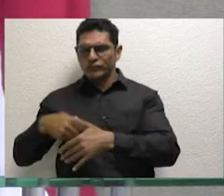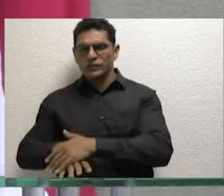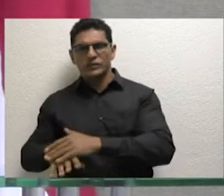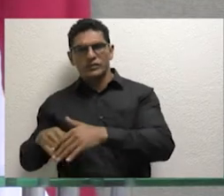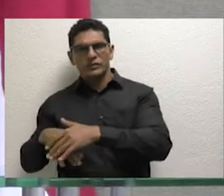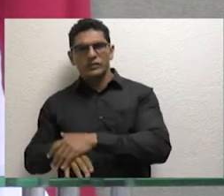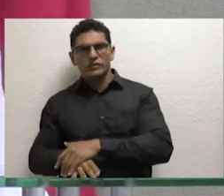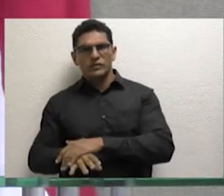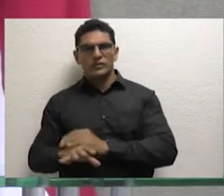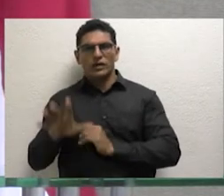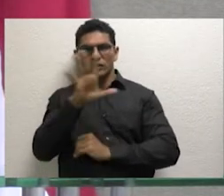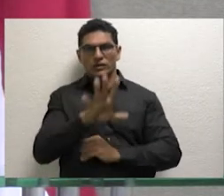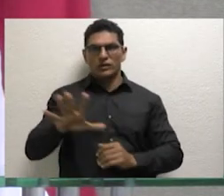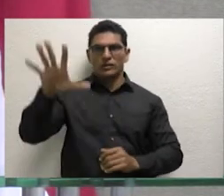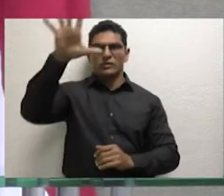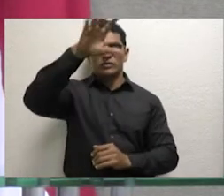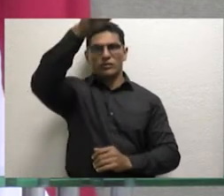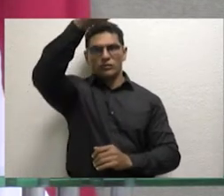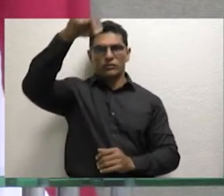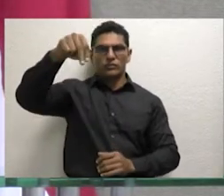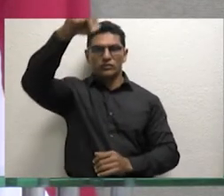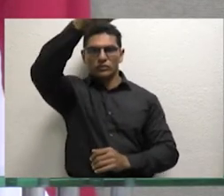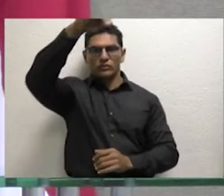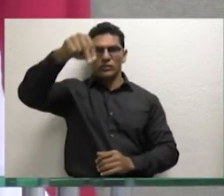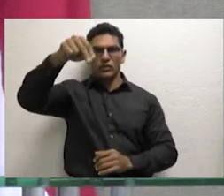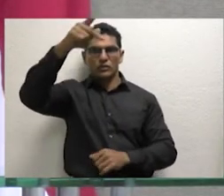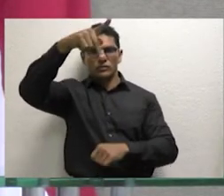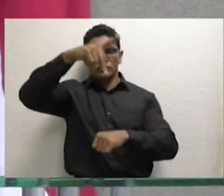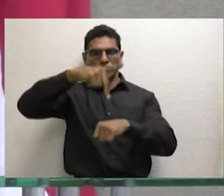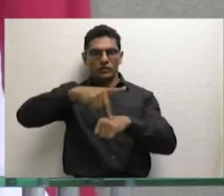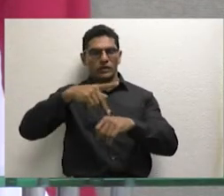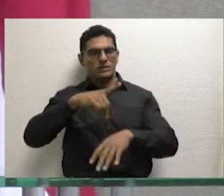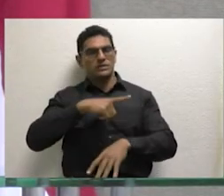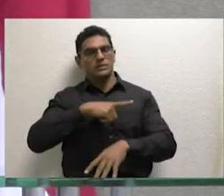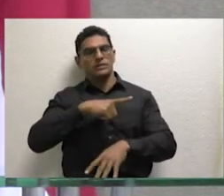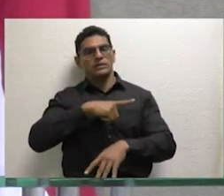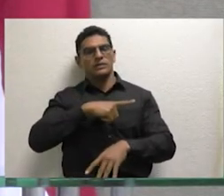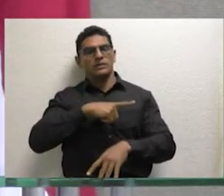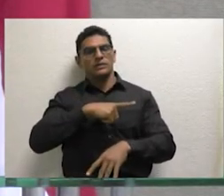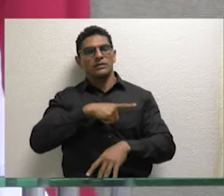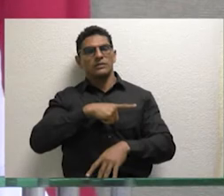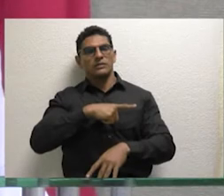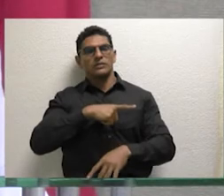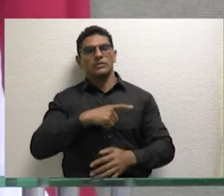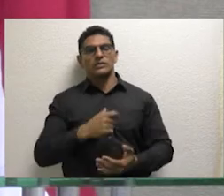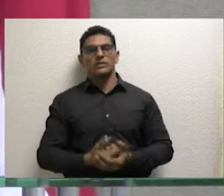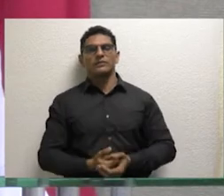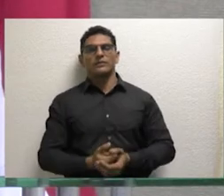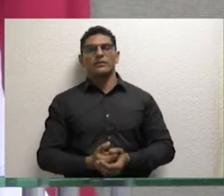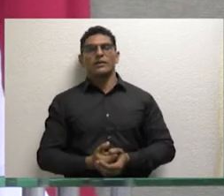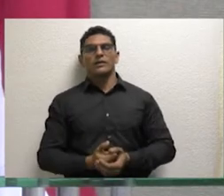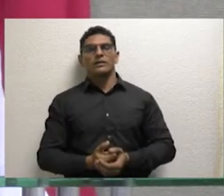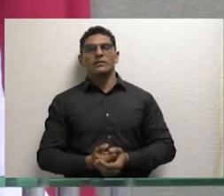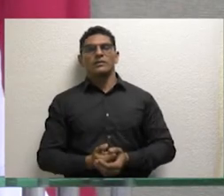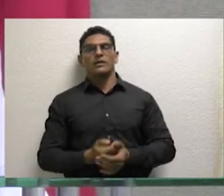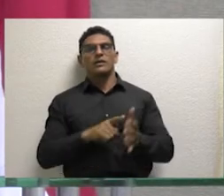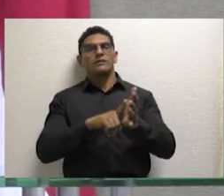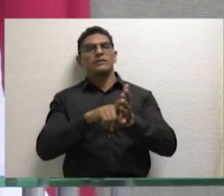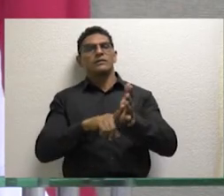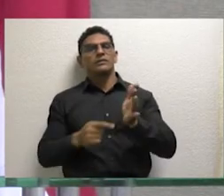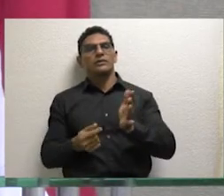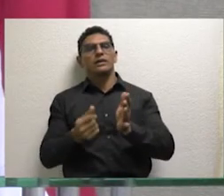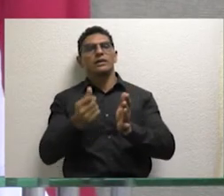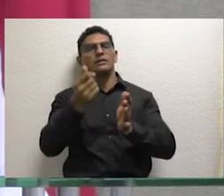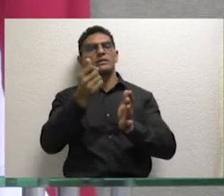região norte do país nós temos dentro da própria receita uma distribuição